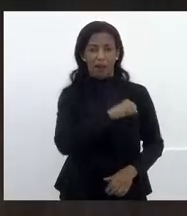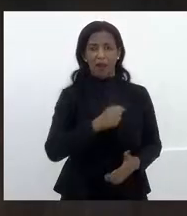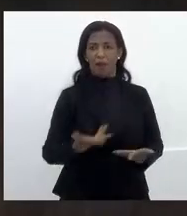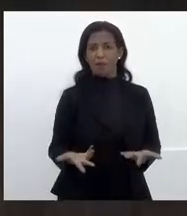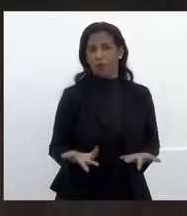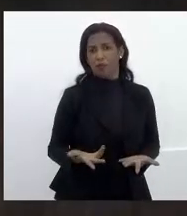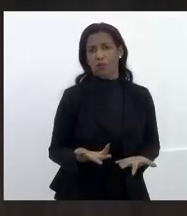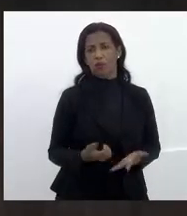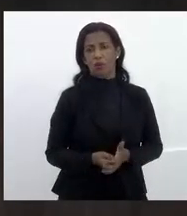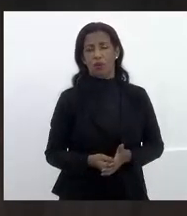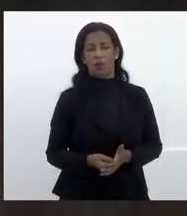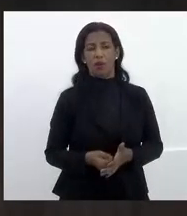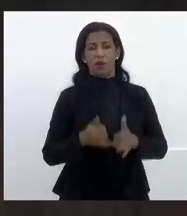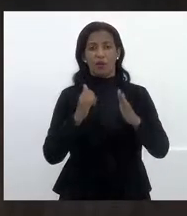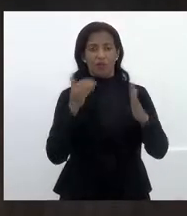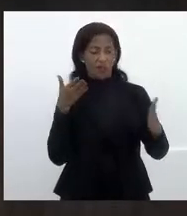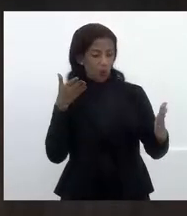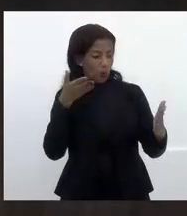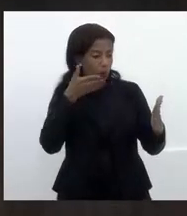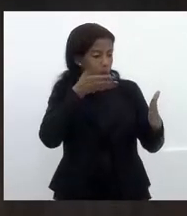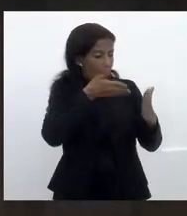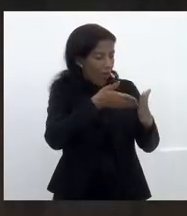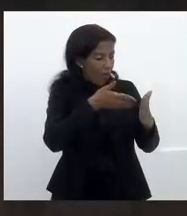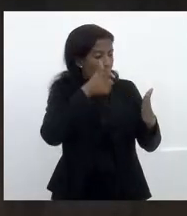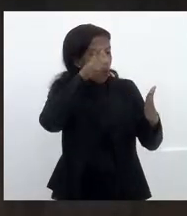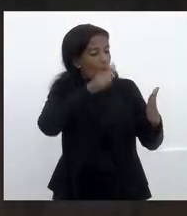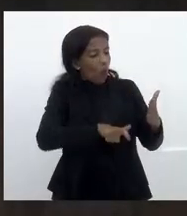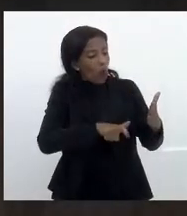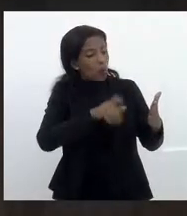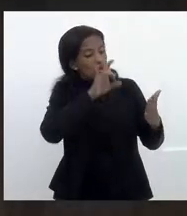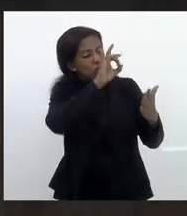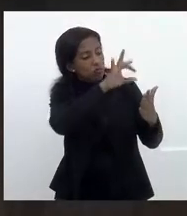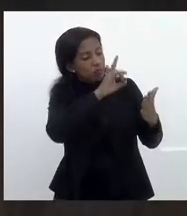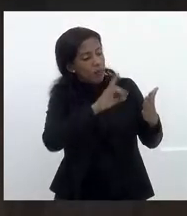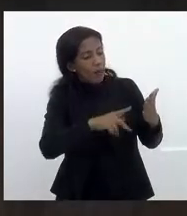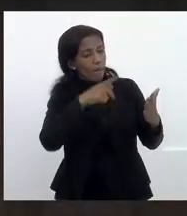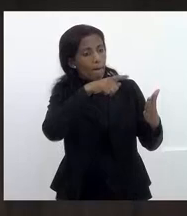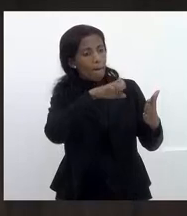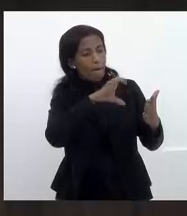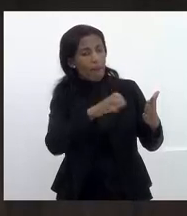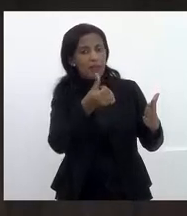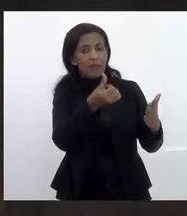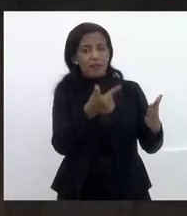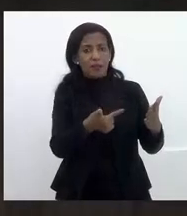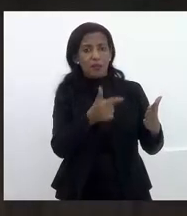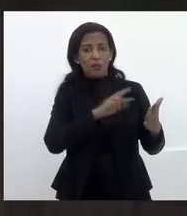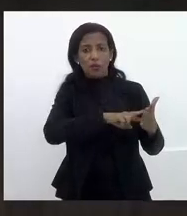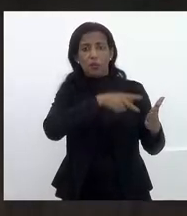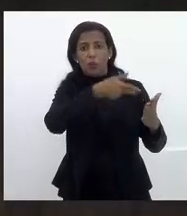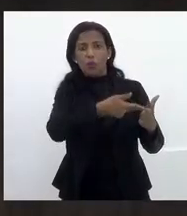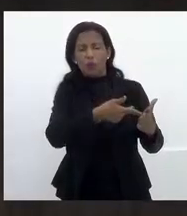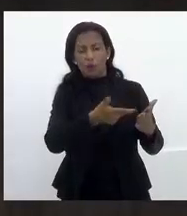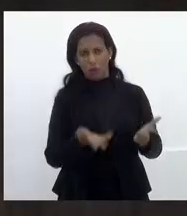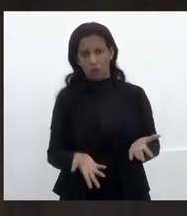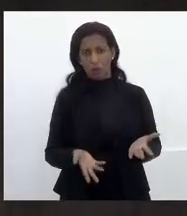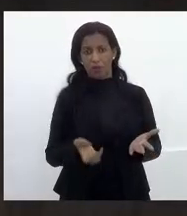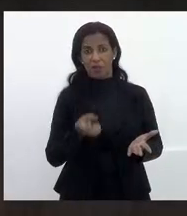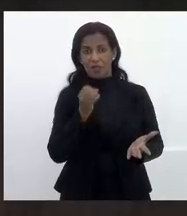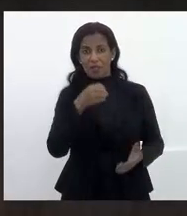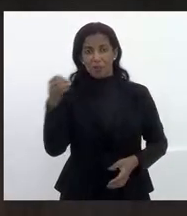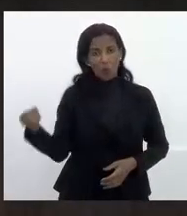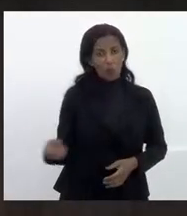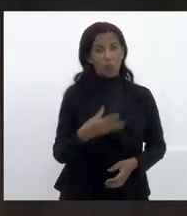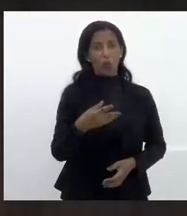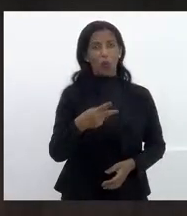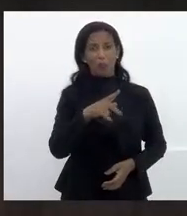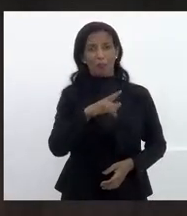corrigida né fazendo menção especificamente aos itens da PEC 62 estão sendo alterados né Esqueci de mandar